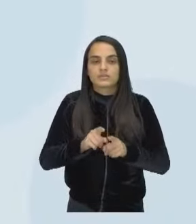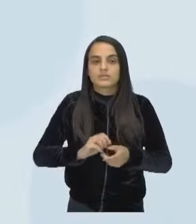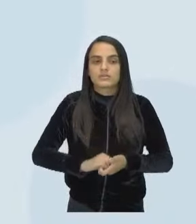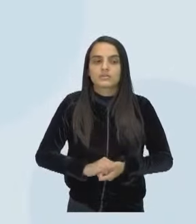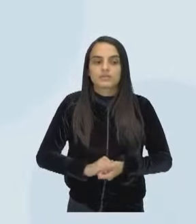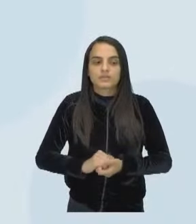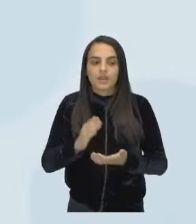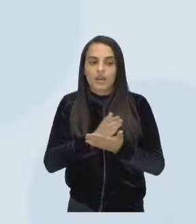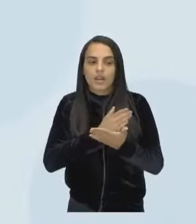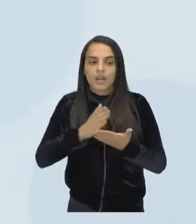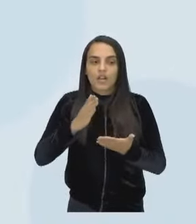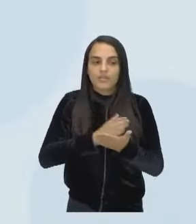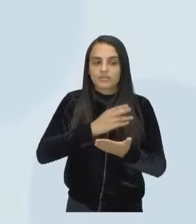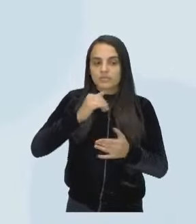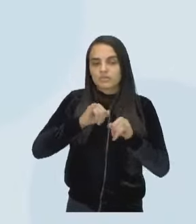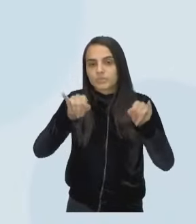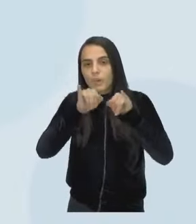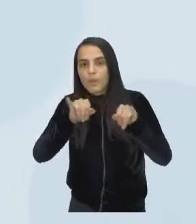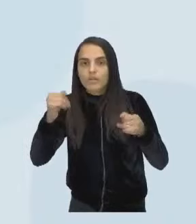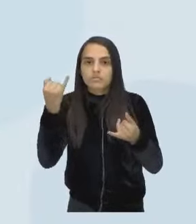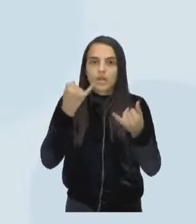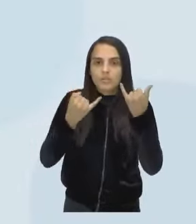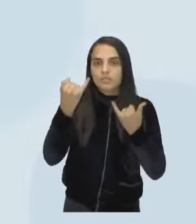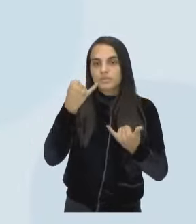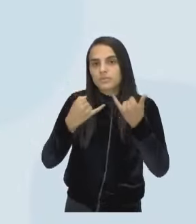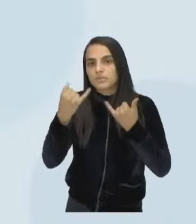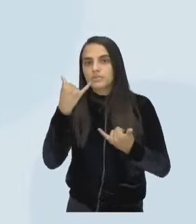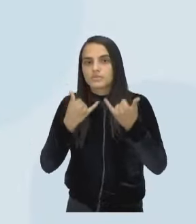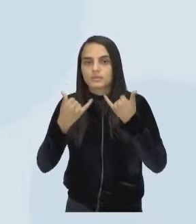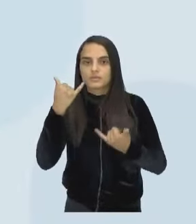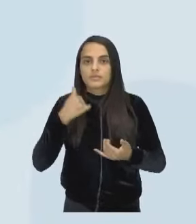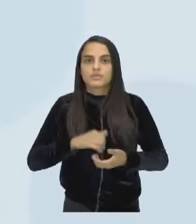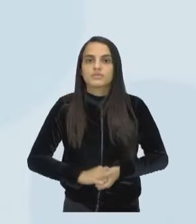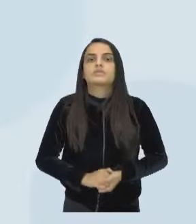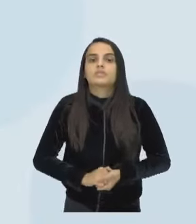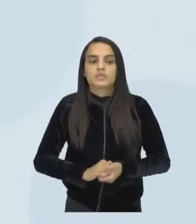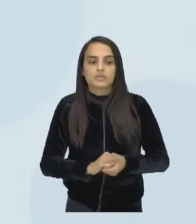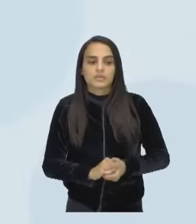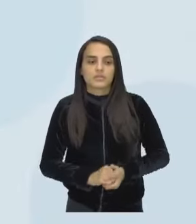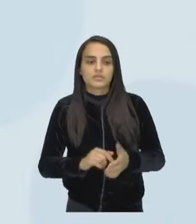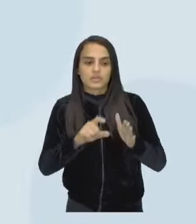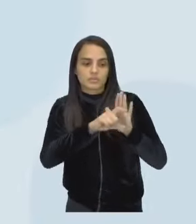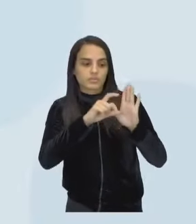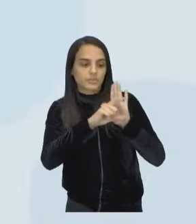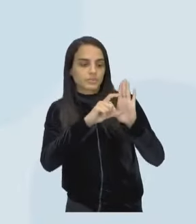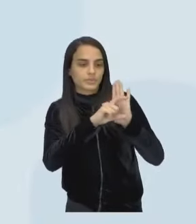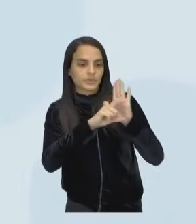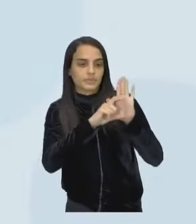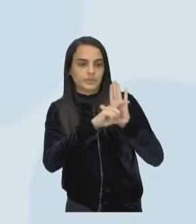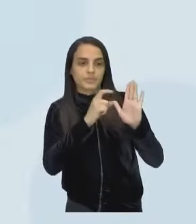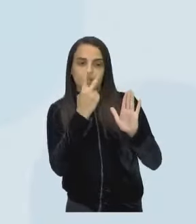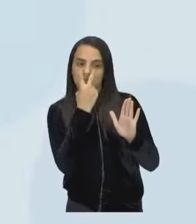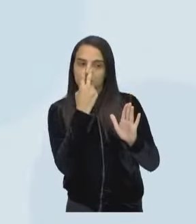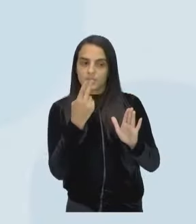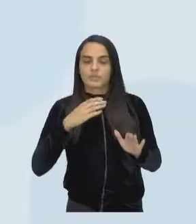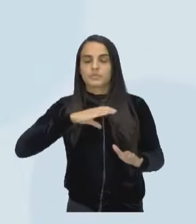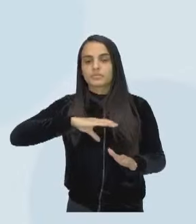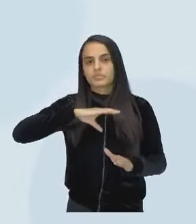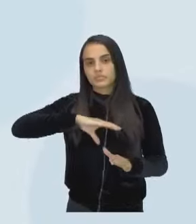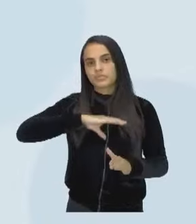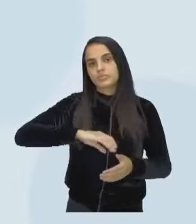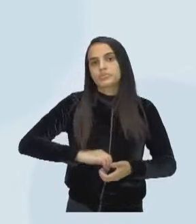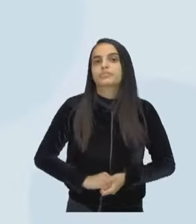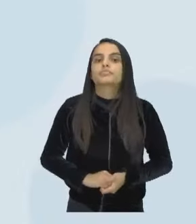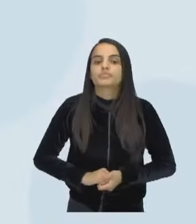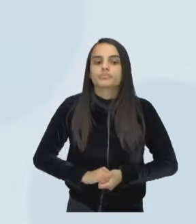stories, histórias de notícias, notícias, ou articles, que são artigos, palavrinhas parecidas com a língua portuguesa. Vamos lá trabalhar a